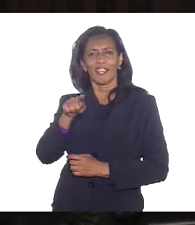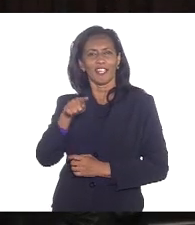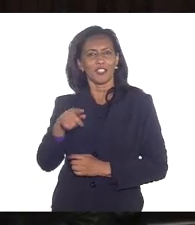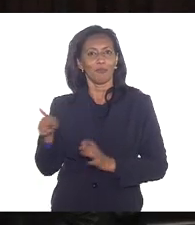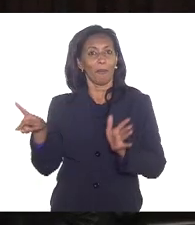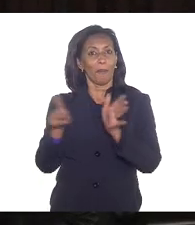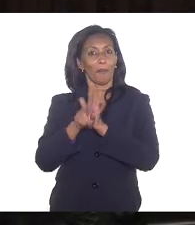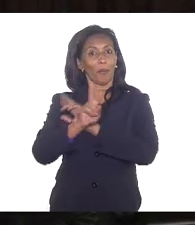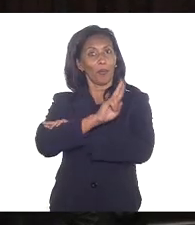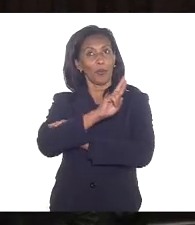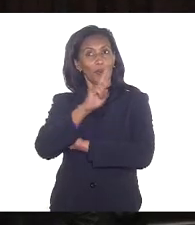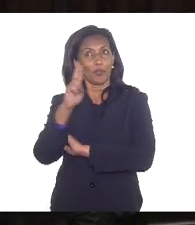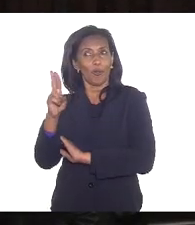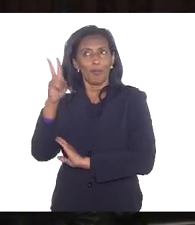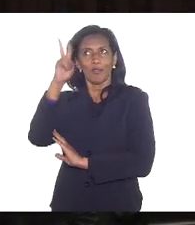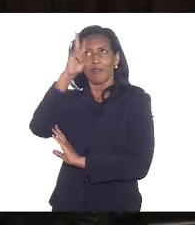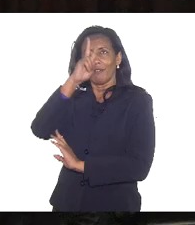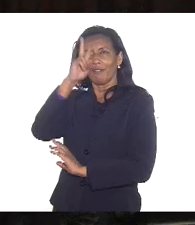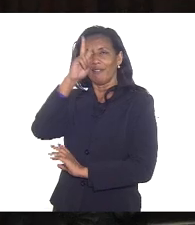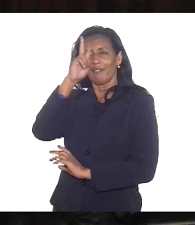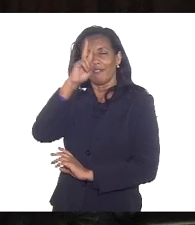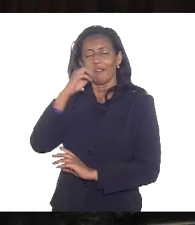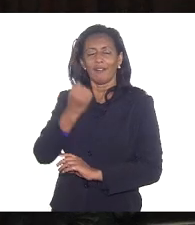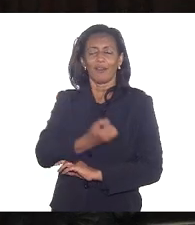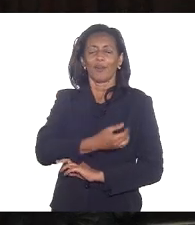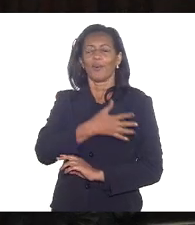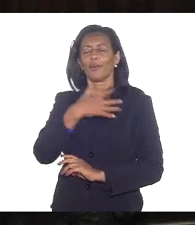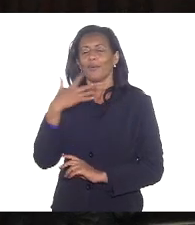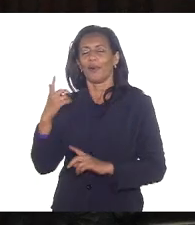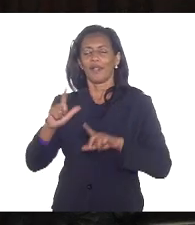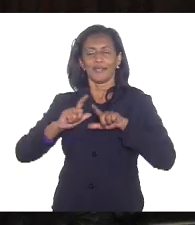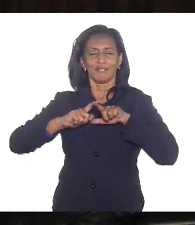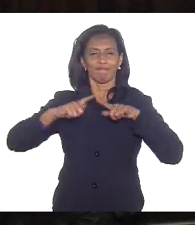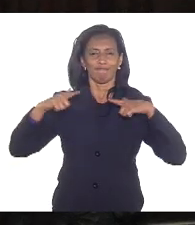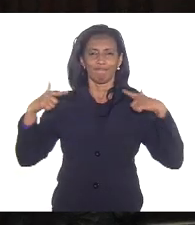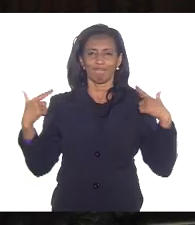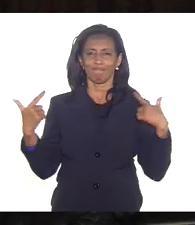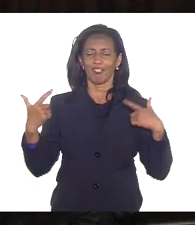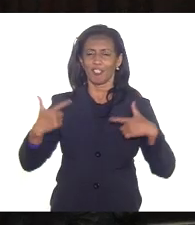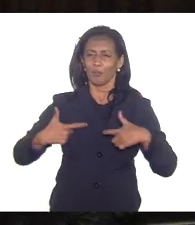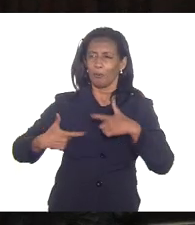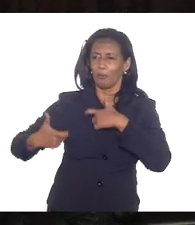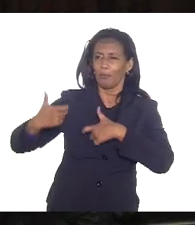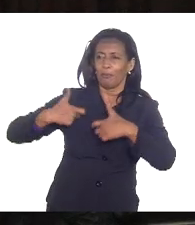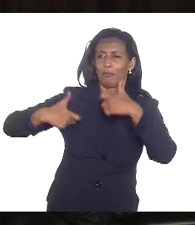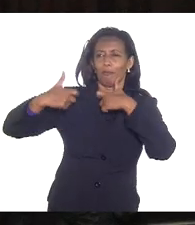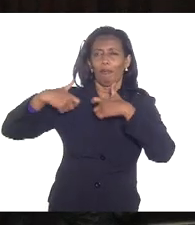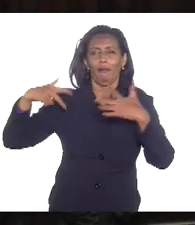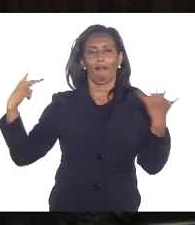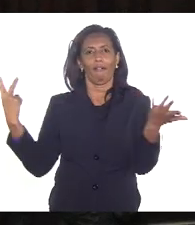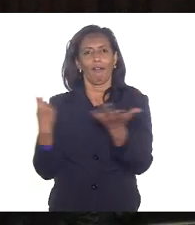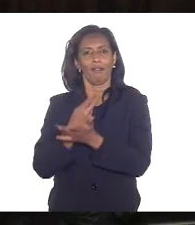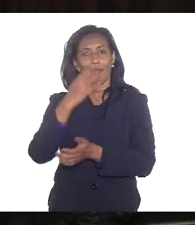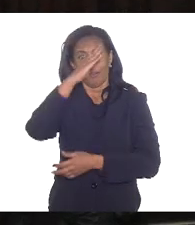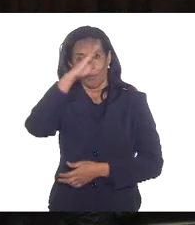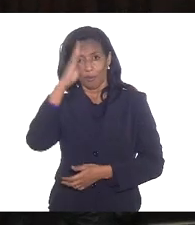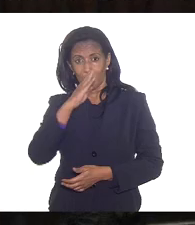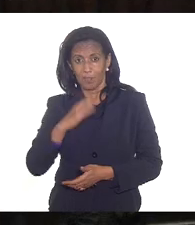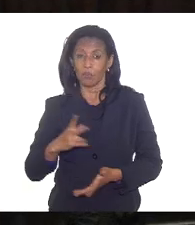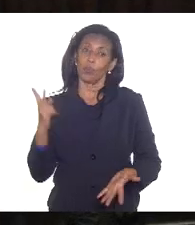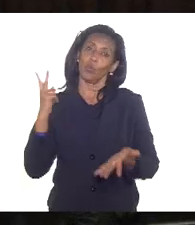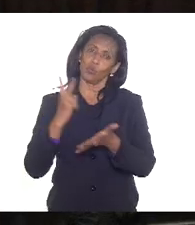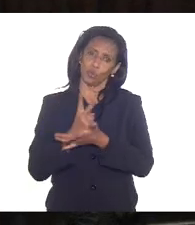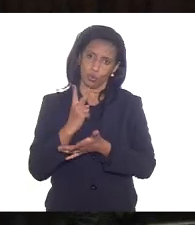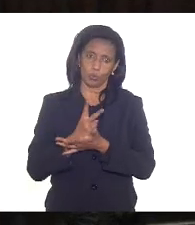pelo pelo seu próprio nome já nos lembra Quais as grandes lutas que se travou no Brasil esse continua